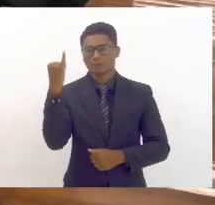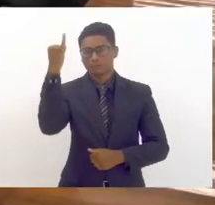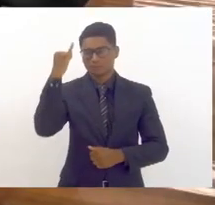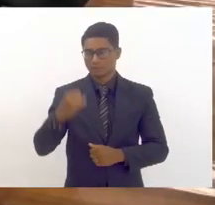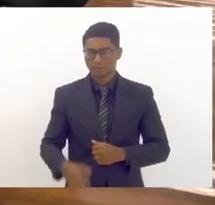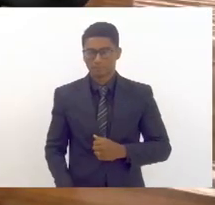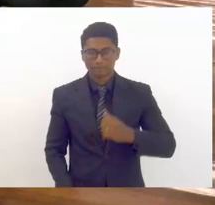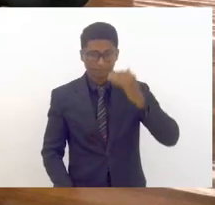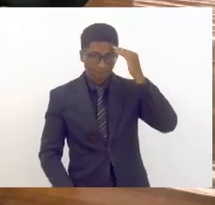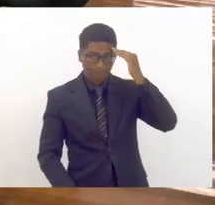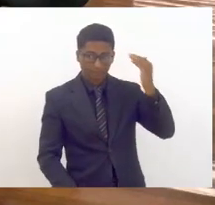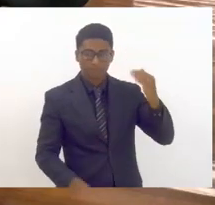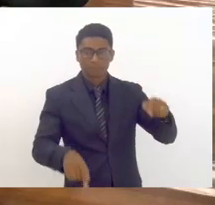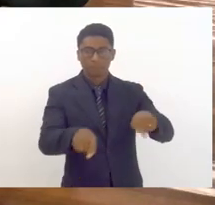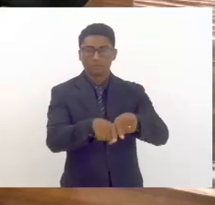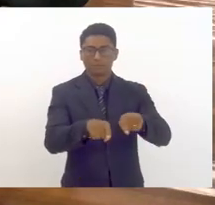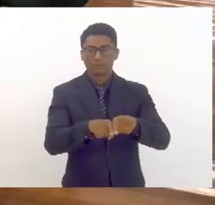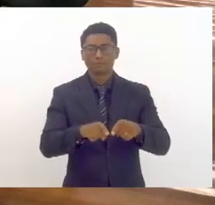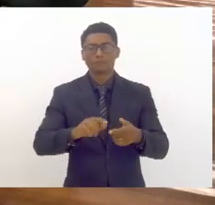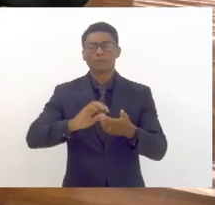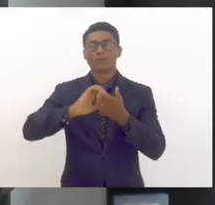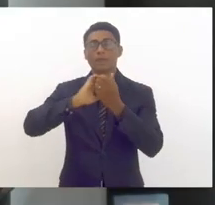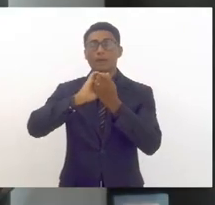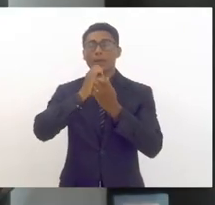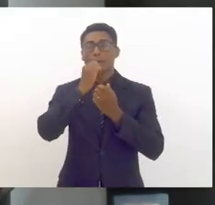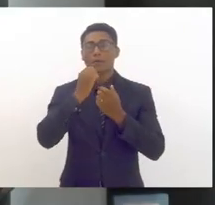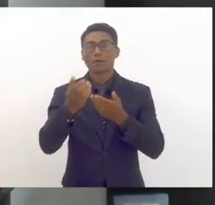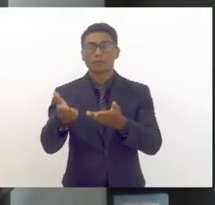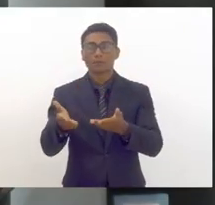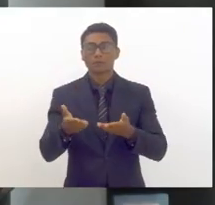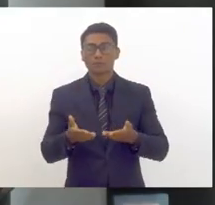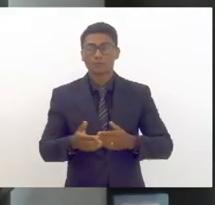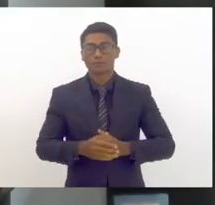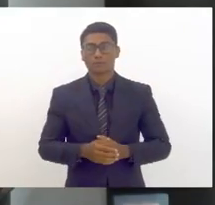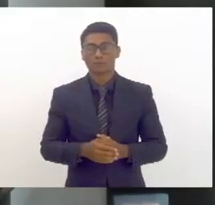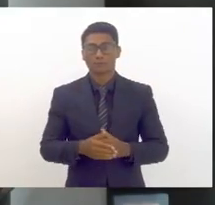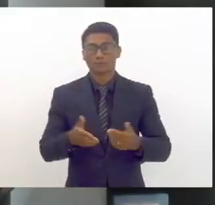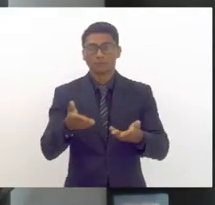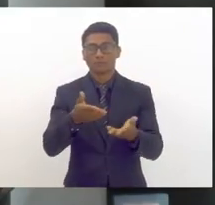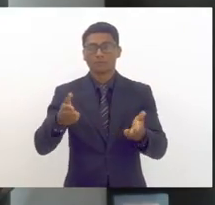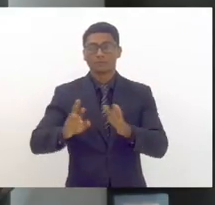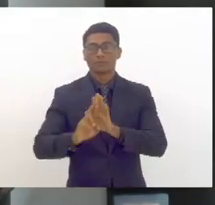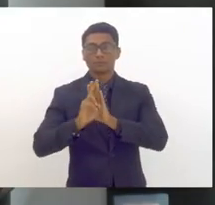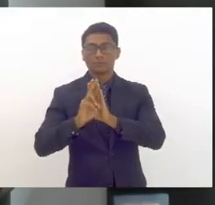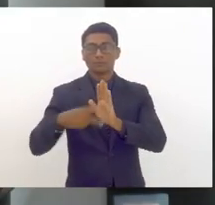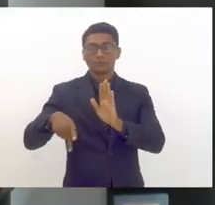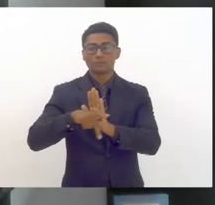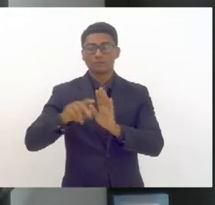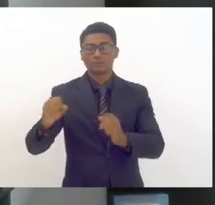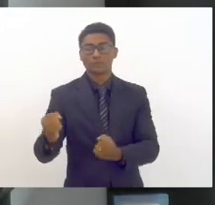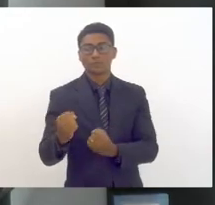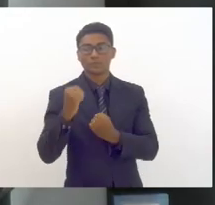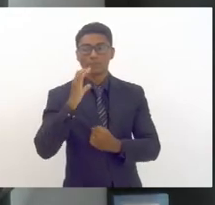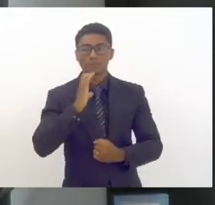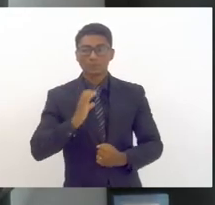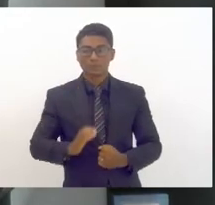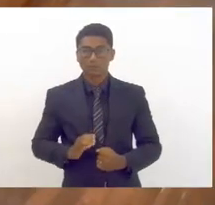Obrigada, Jair. Saudar aqui, não é, dar boas-vindas aos representantes da Defesa Civil de Rio